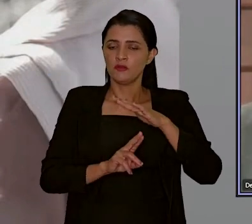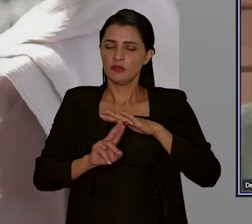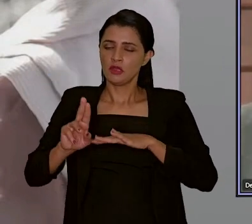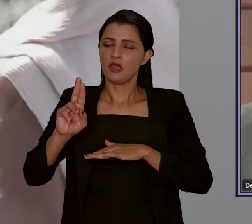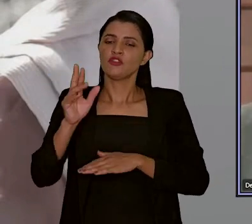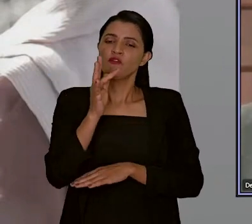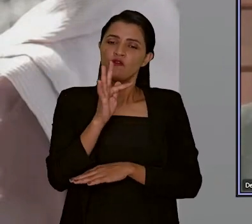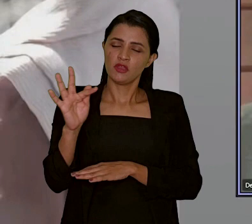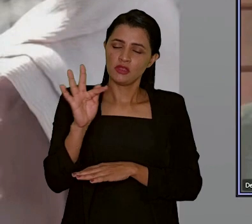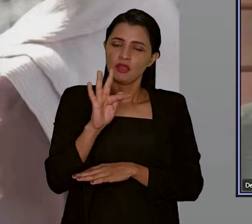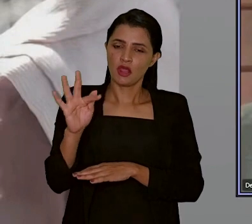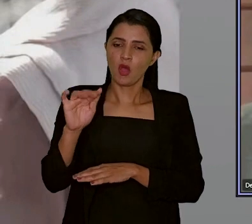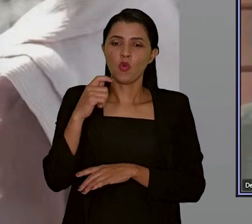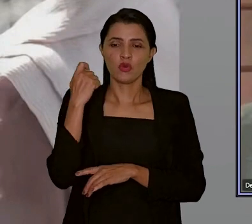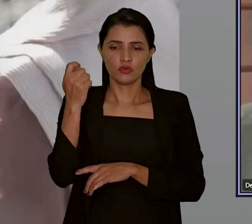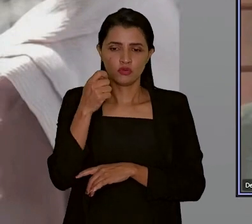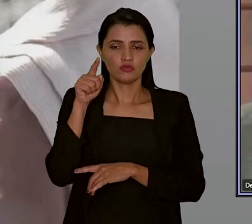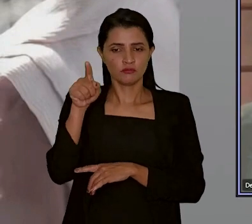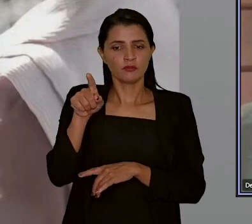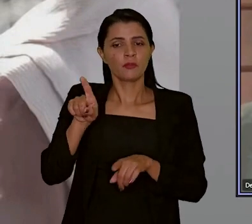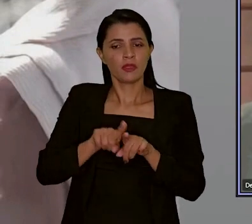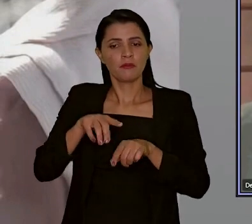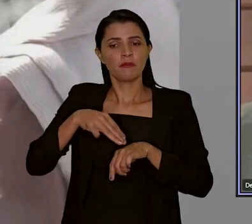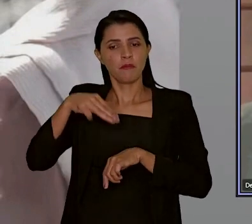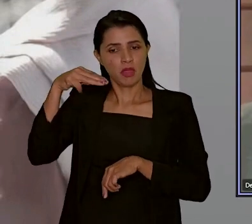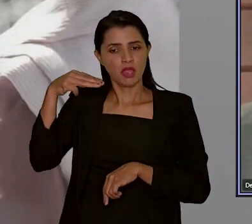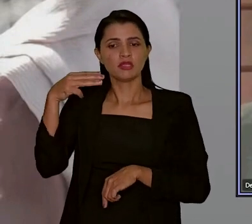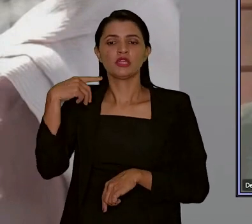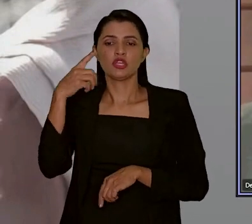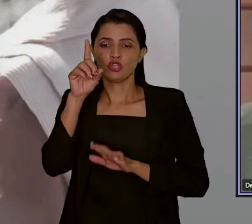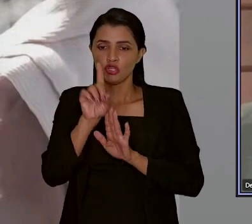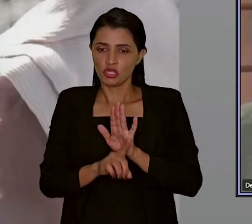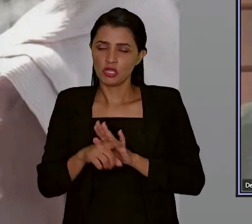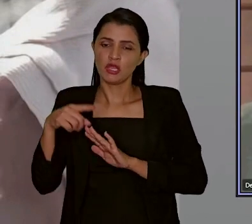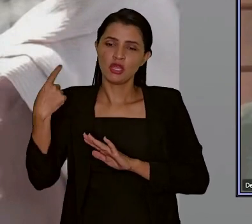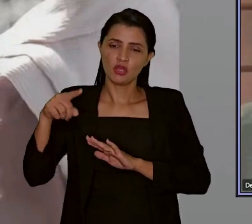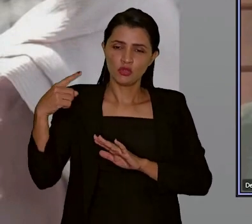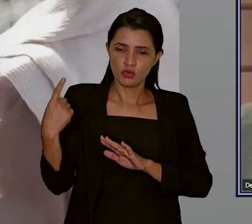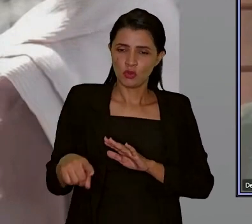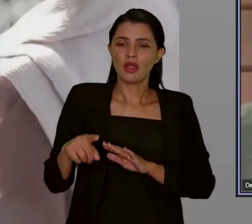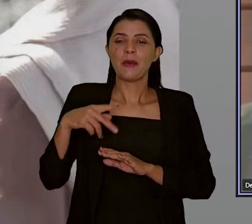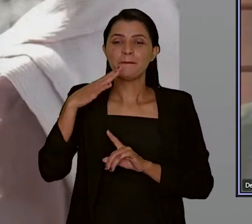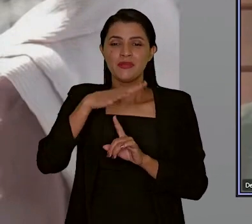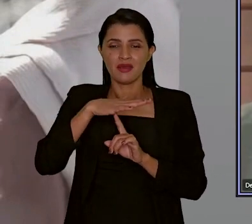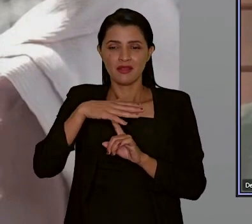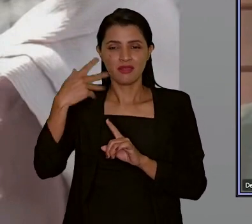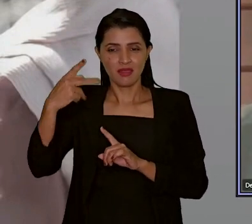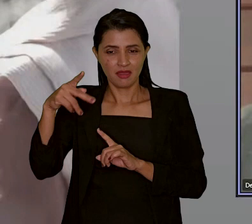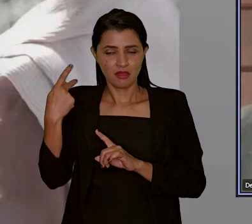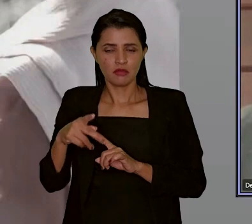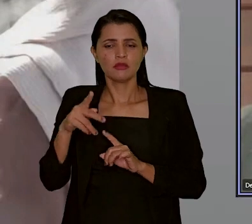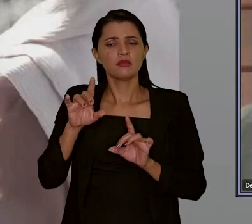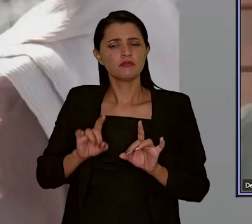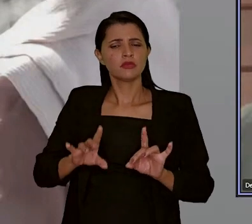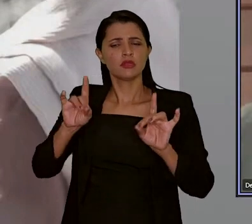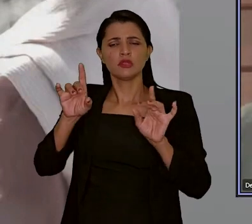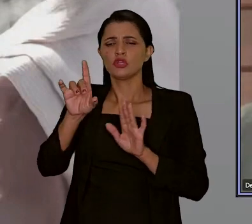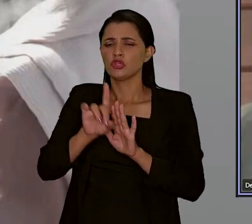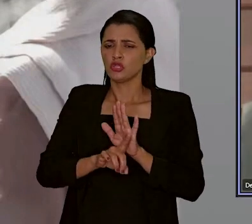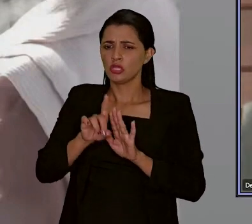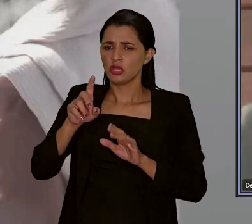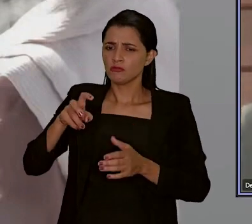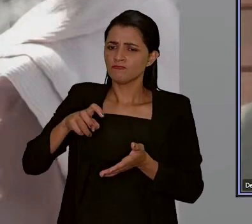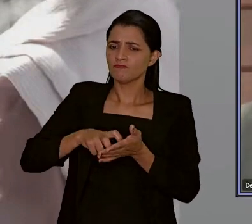do Estado pela Universidade Federal do Paraná e especialista em Direito Penal pela Universidade de